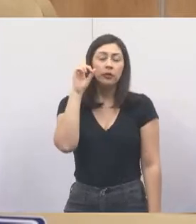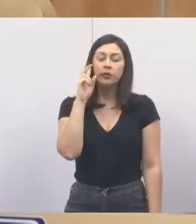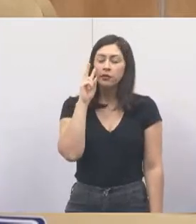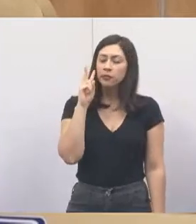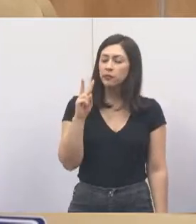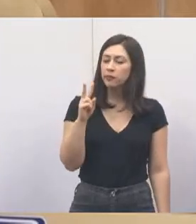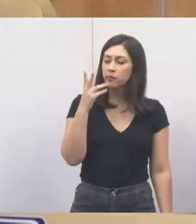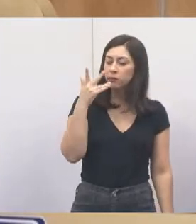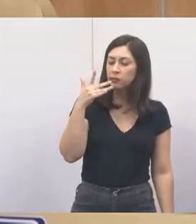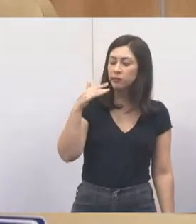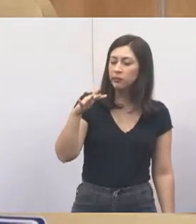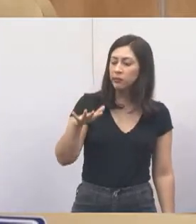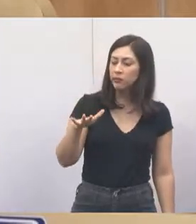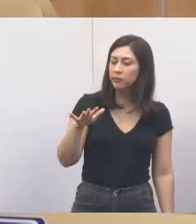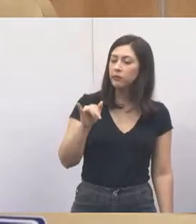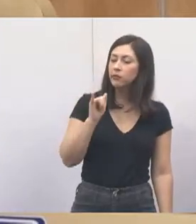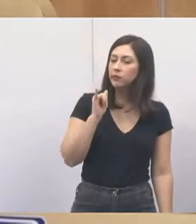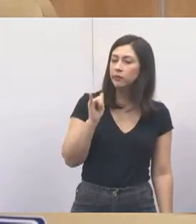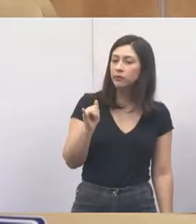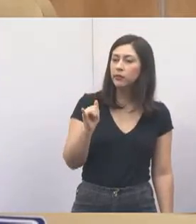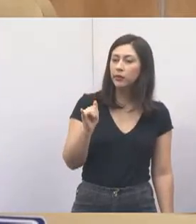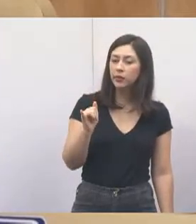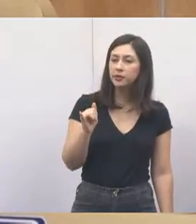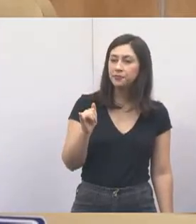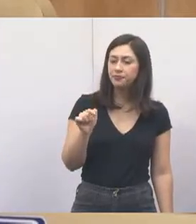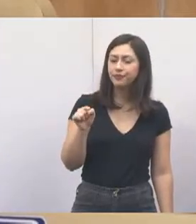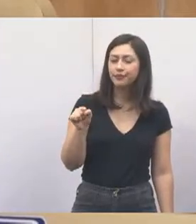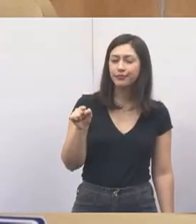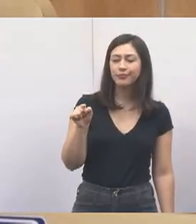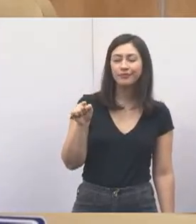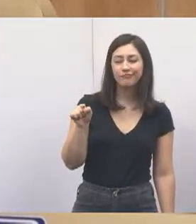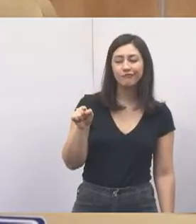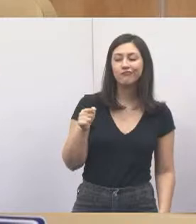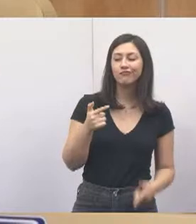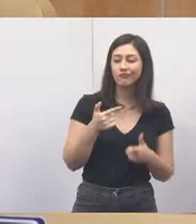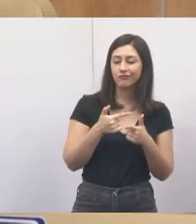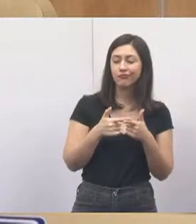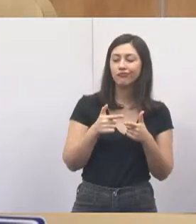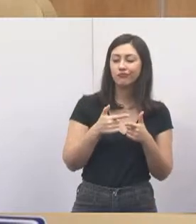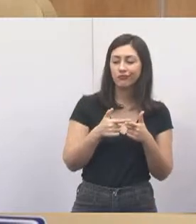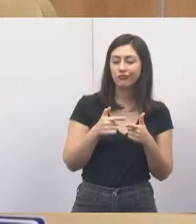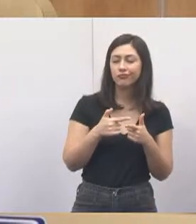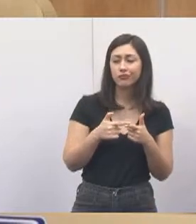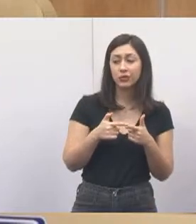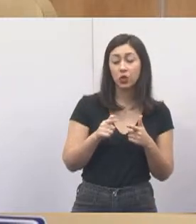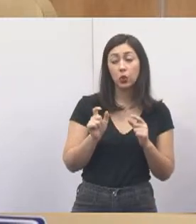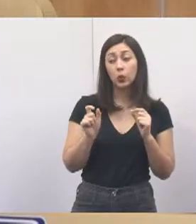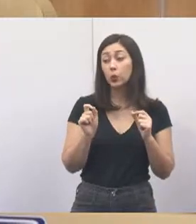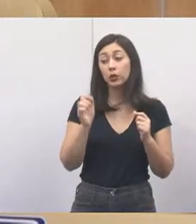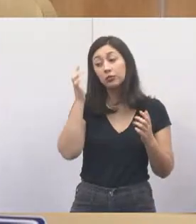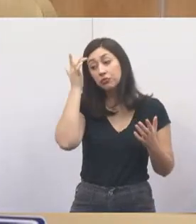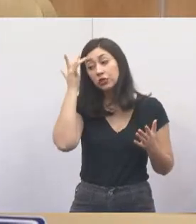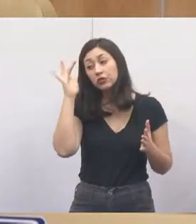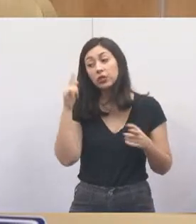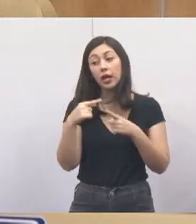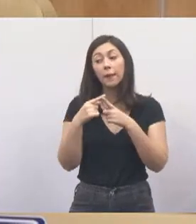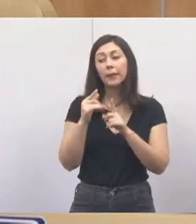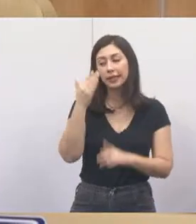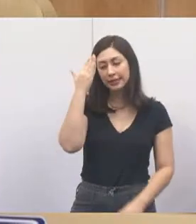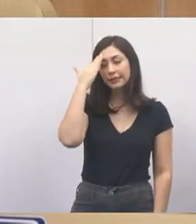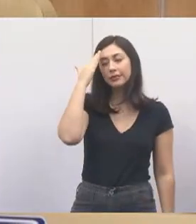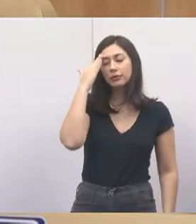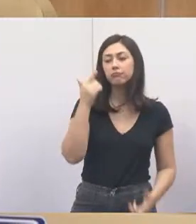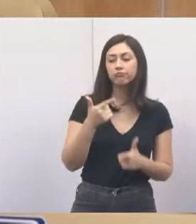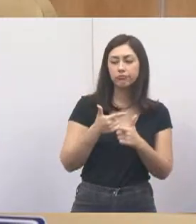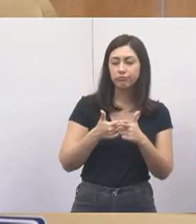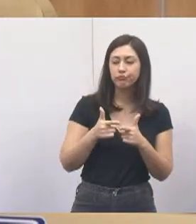para aquela criança e falou assim: eu sei que está com problema, eu não sei qual que é o problema, mas eu sei que está com